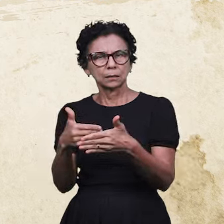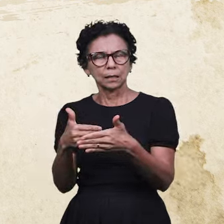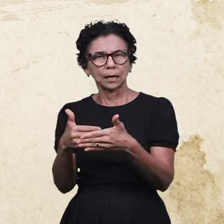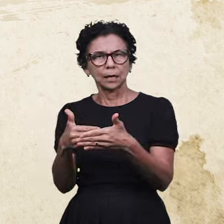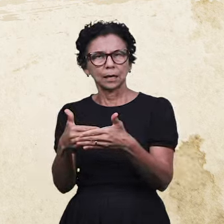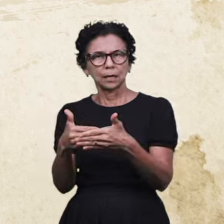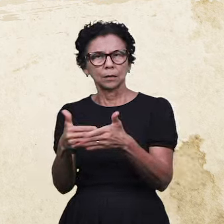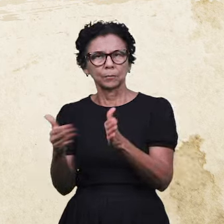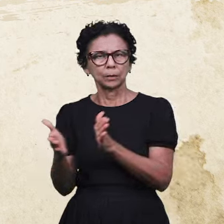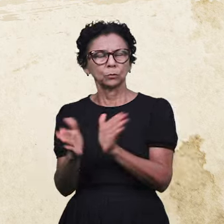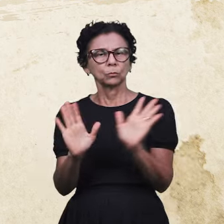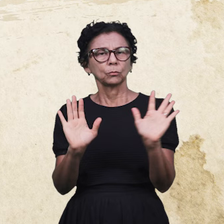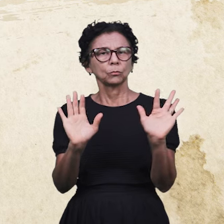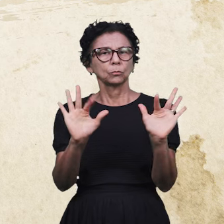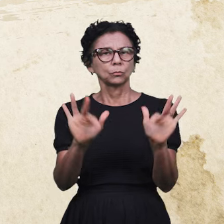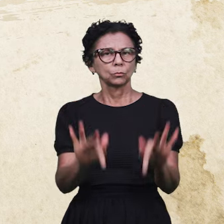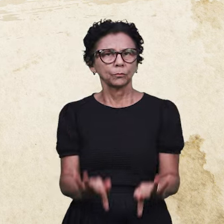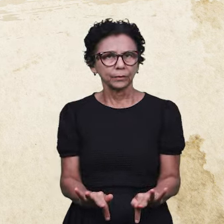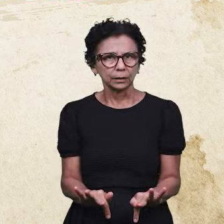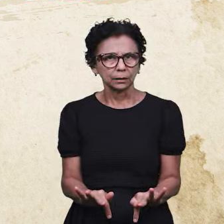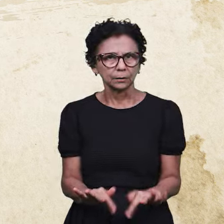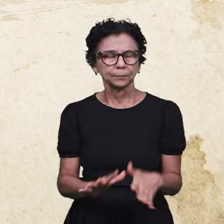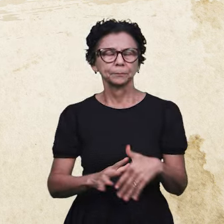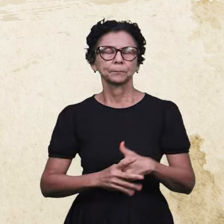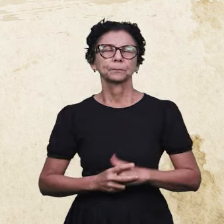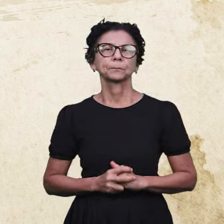do fim. Meus irmãos,